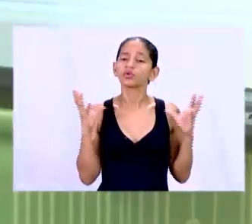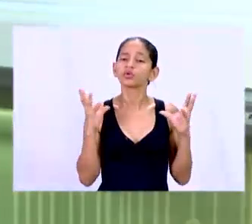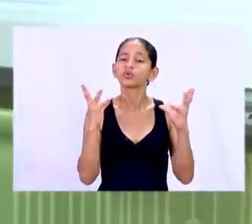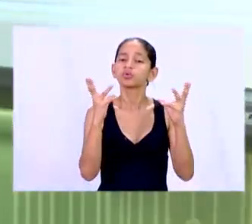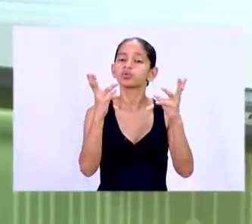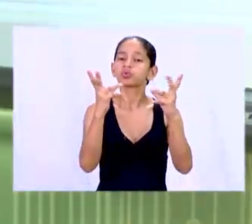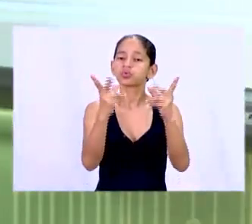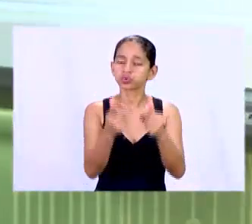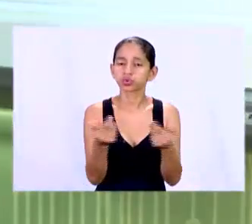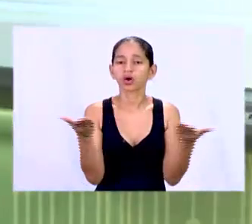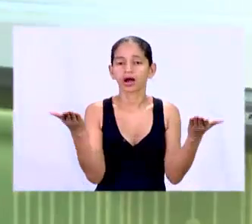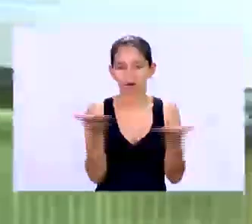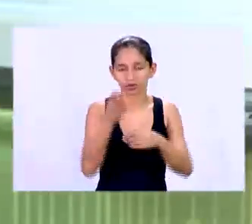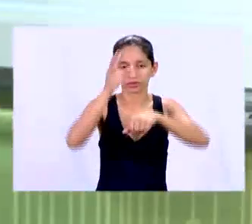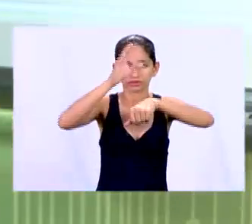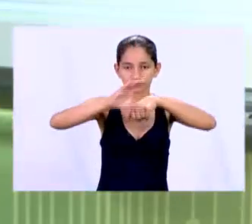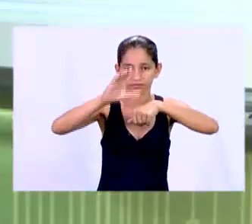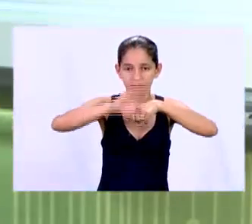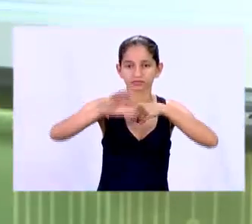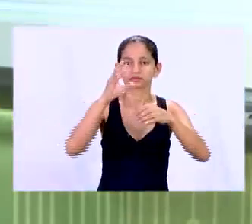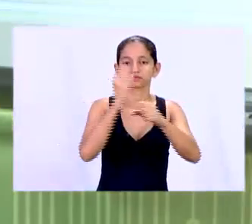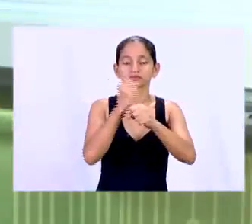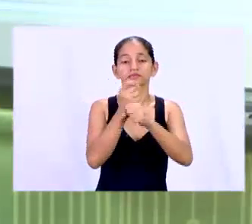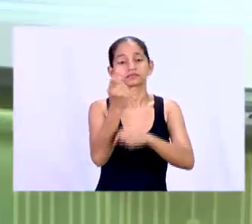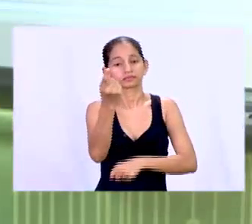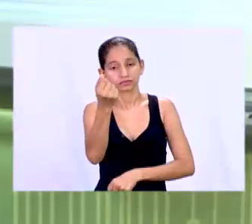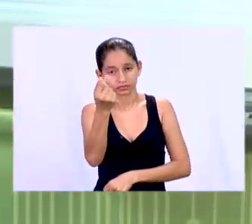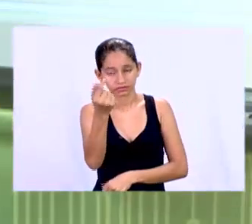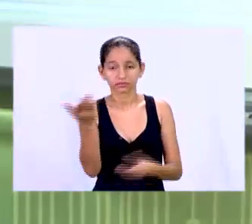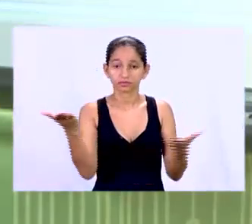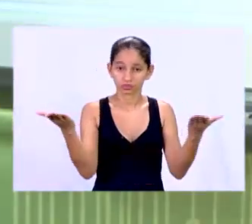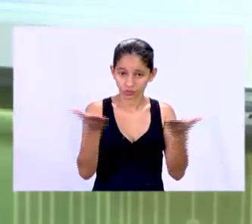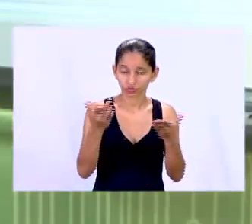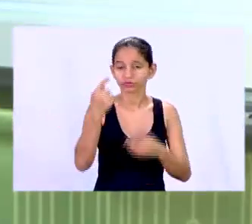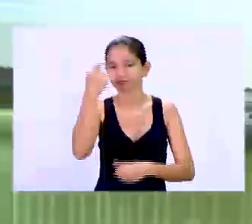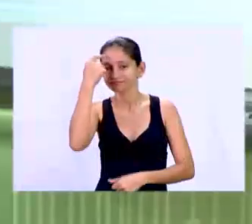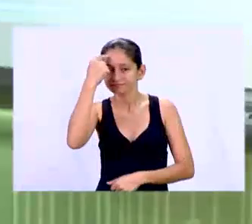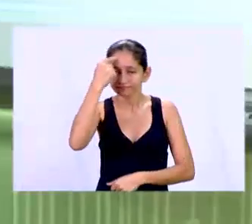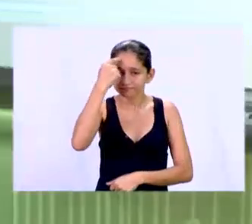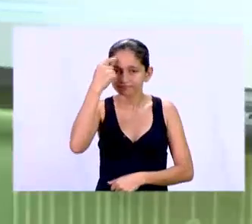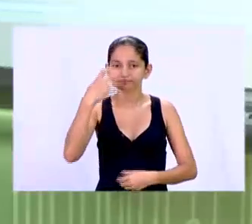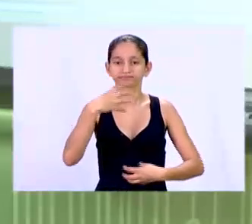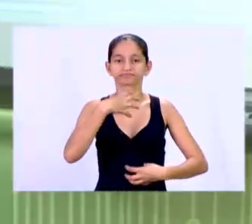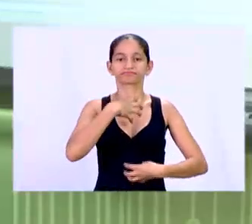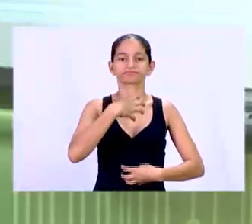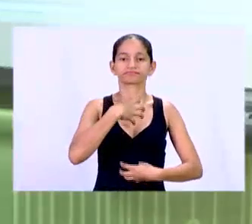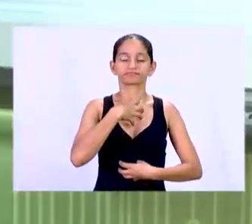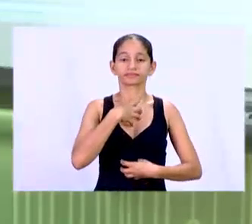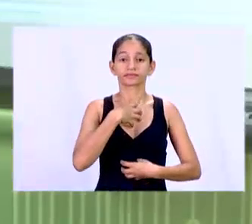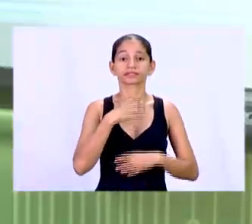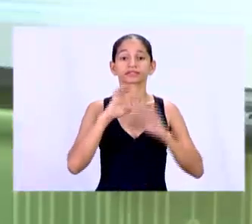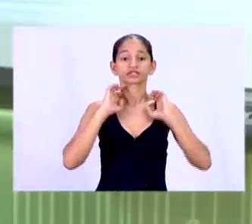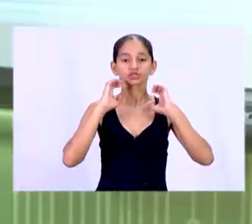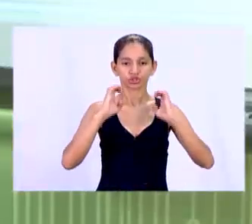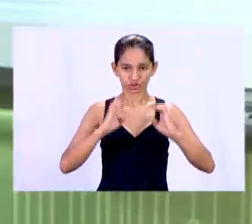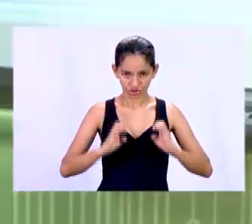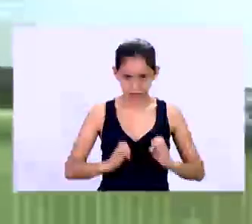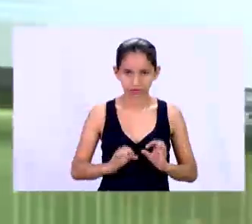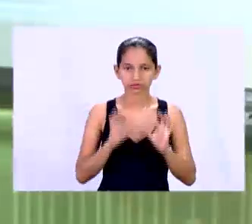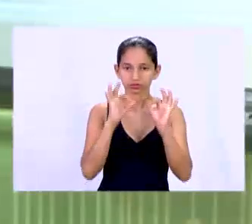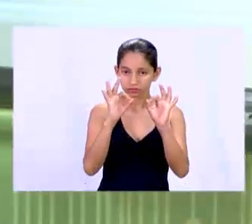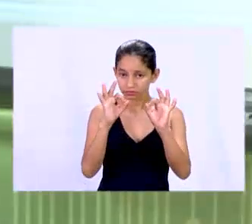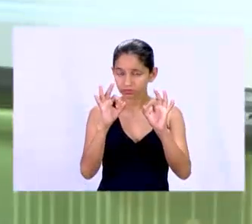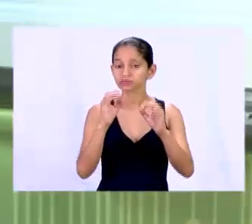estamos envolvidos nesse curso de finanças, nós estamos agora agindo com uma conduta ética. Por